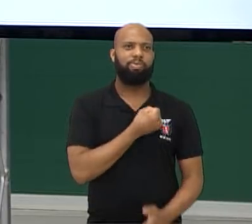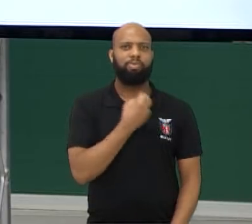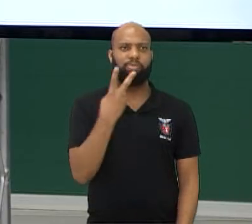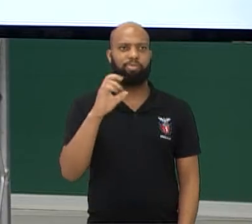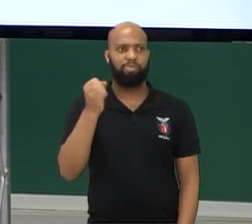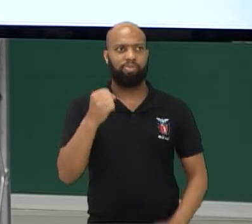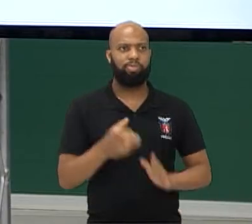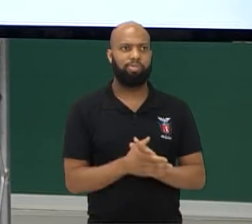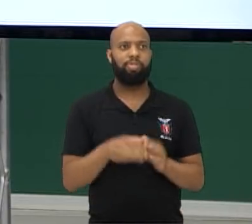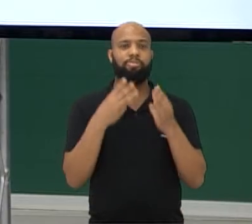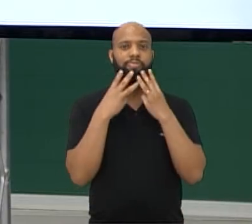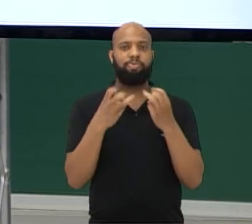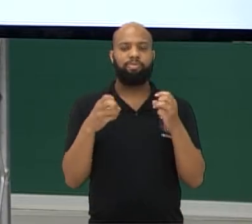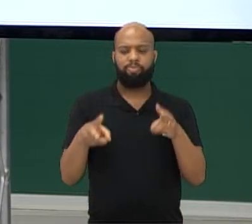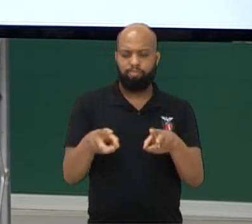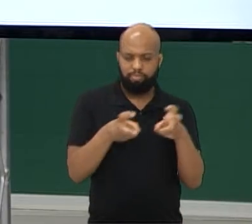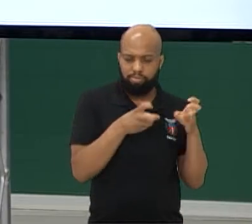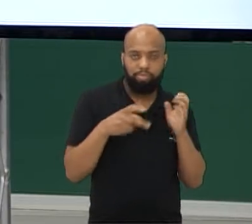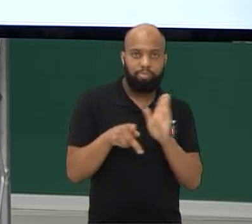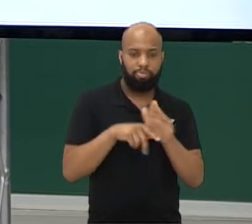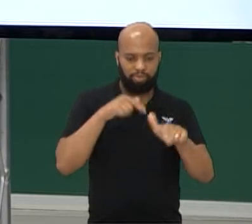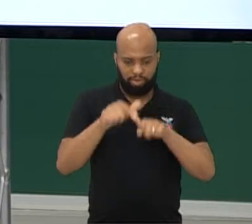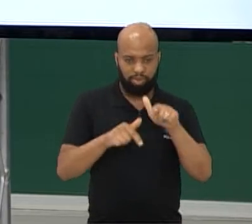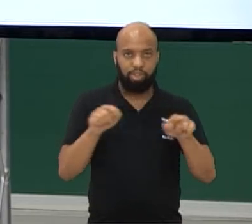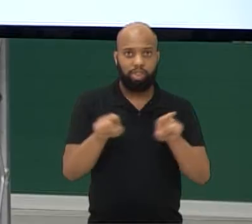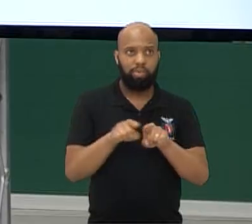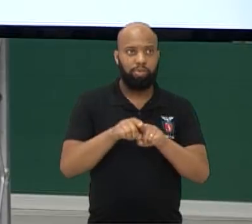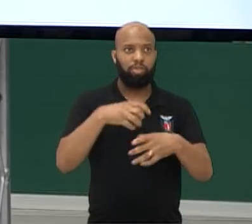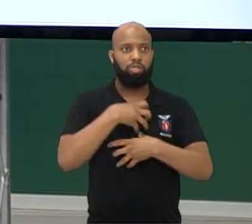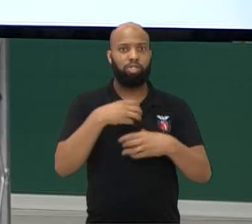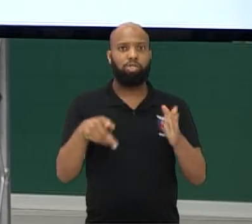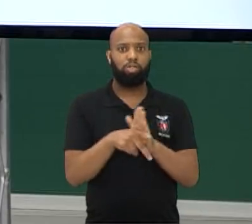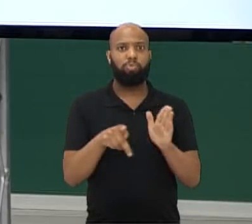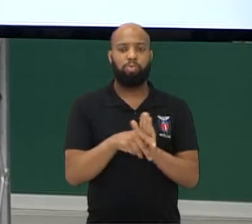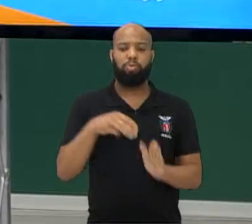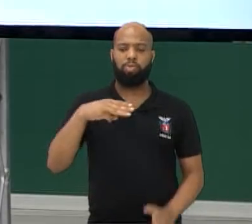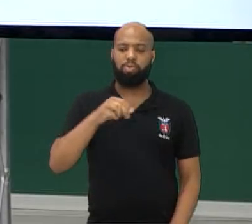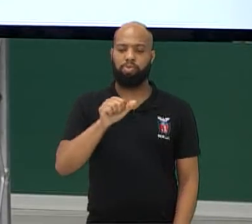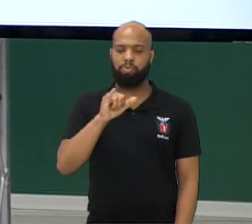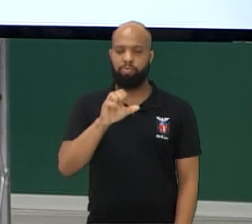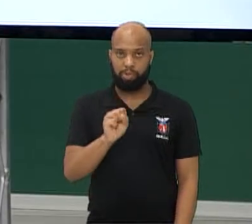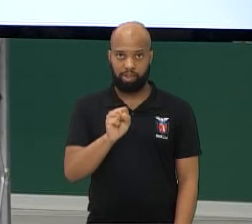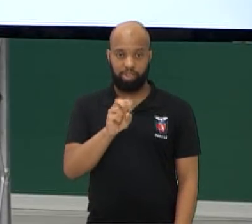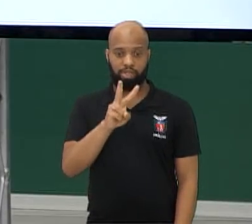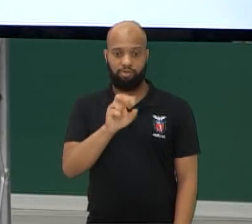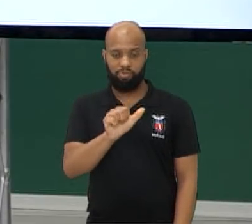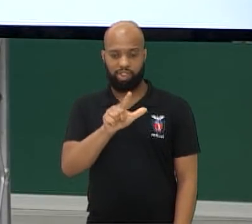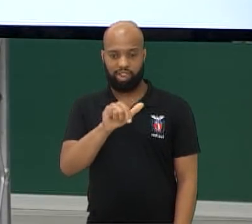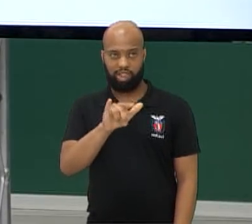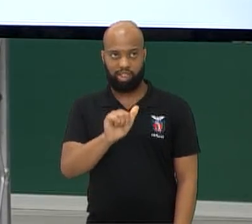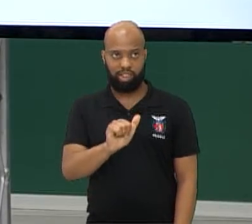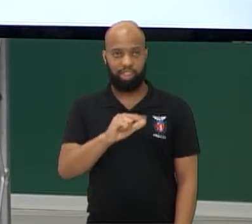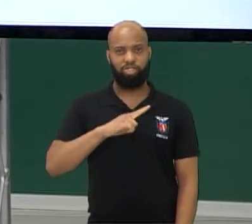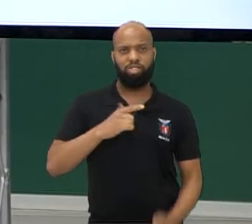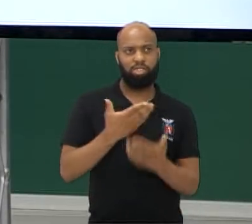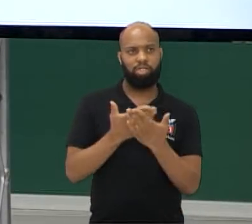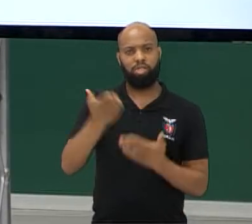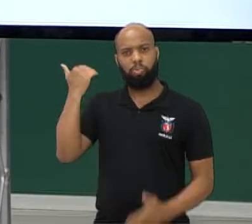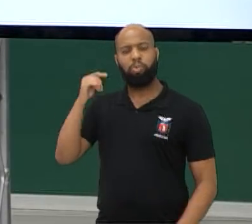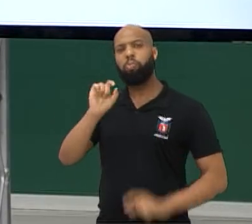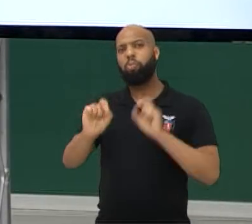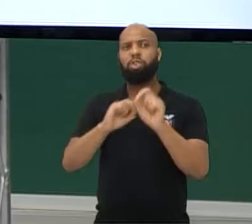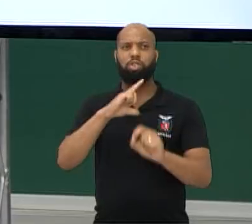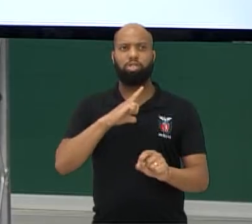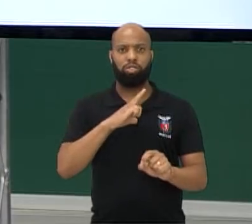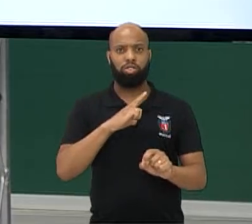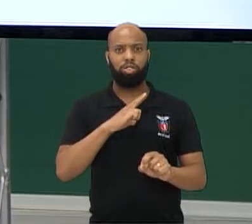28. Marx e a exploração do trabalho e a noção de mais-valia. Então, nas aulas anteriores, vimos